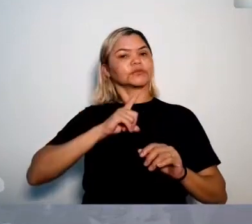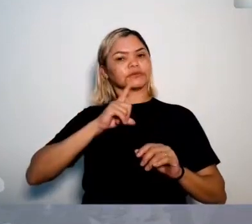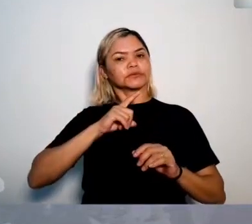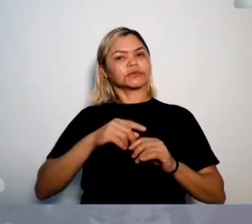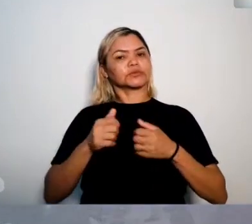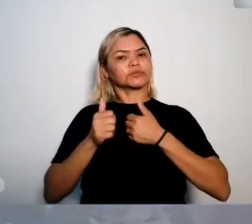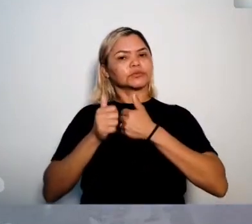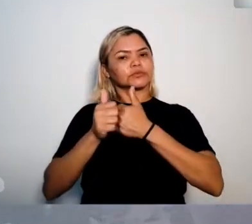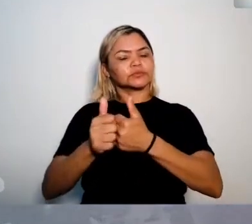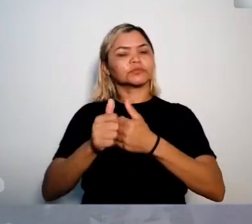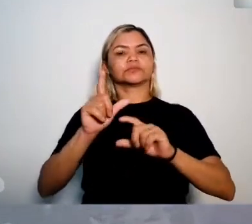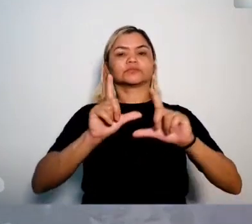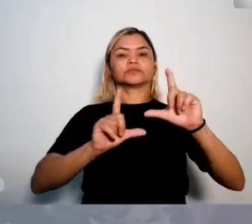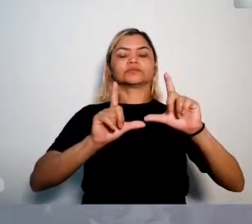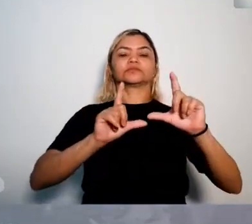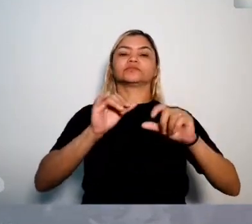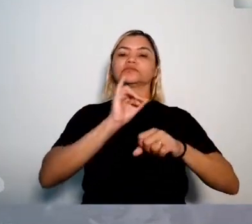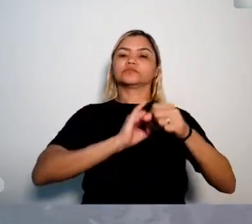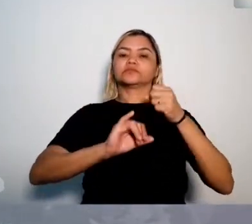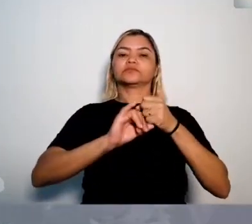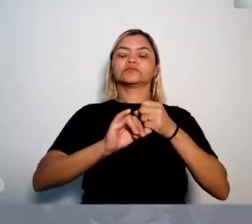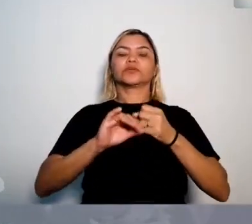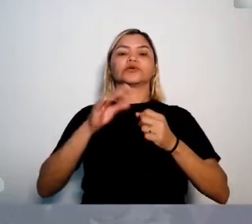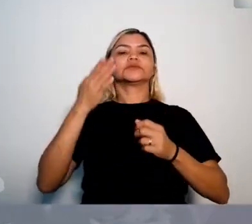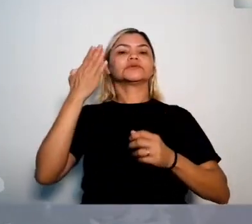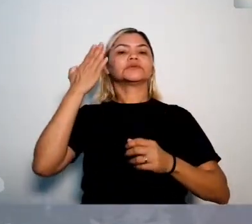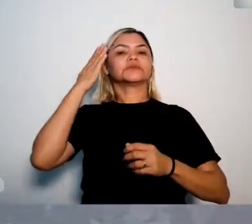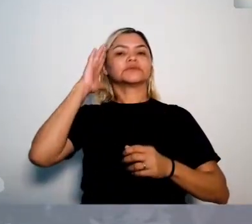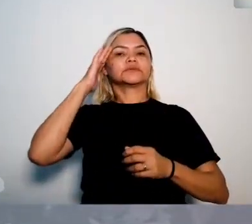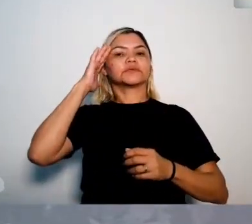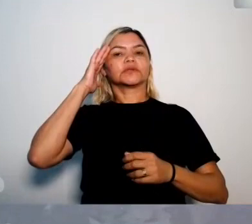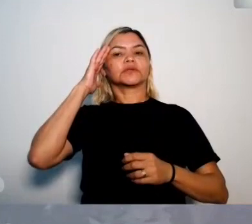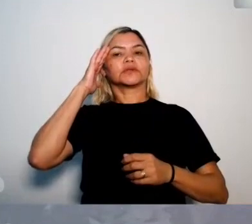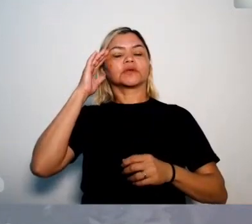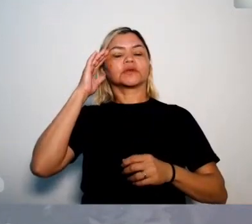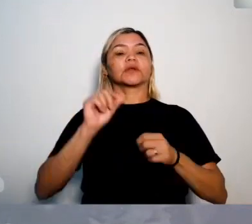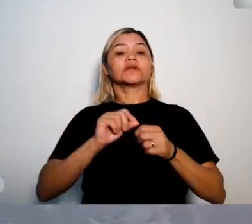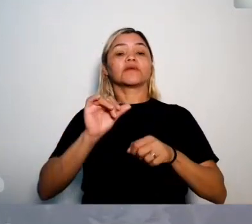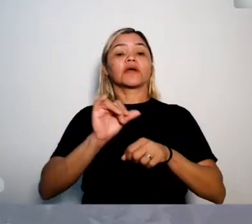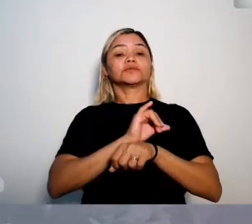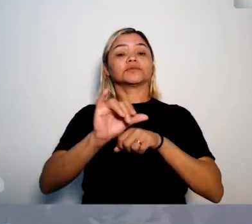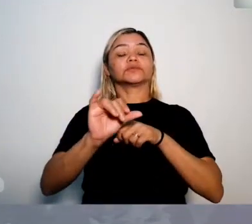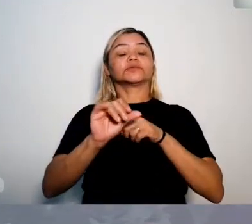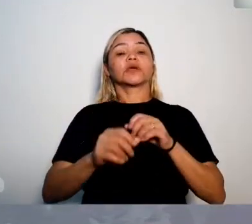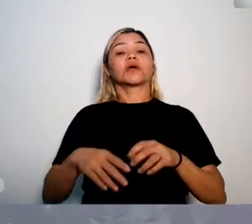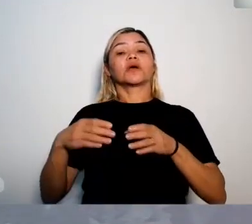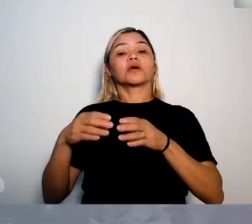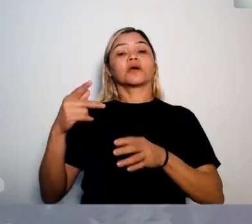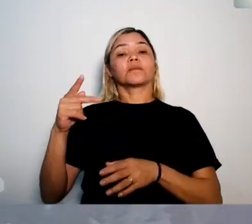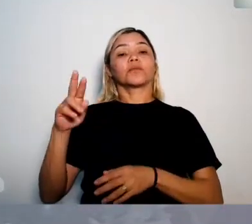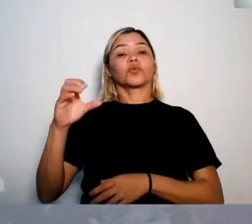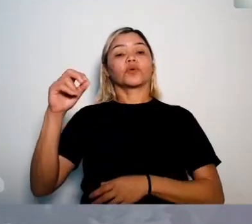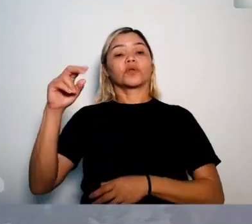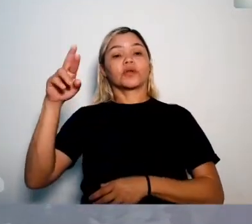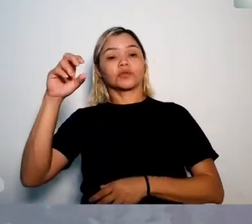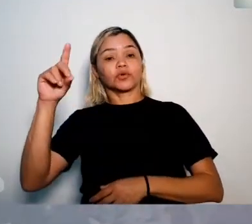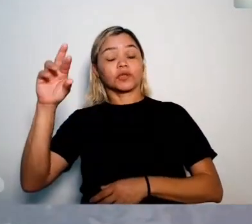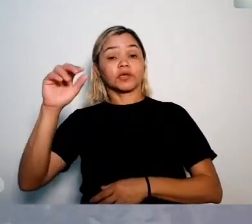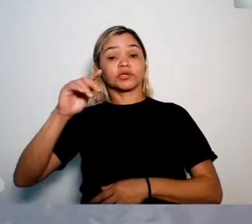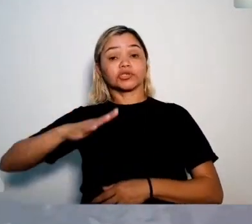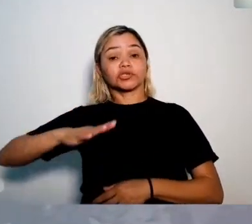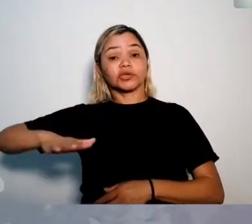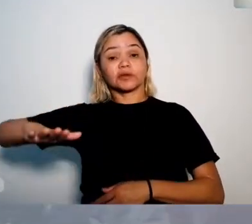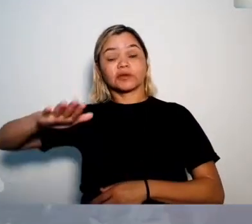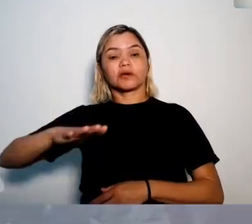pela internet possam entender, ele cria a Procuradoria-Geral do Município e também ele